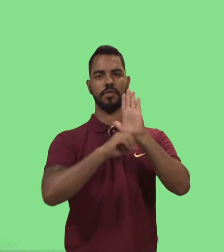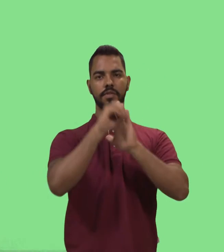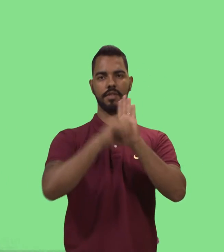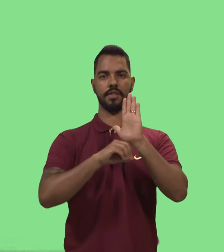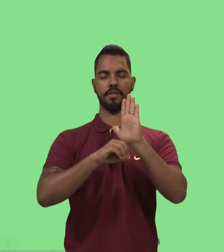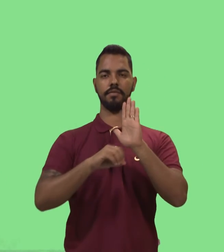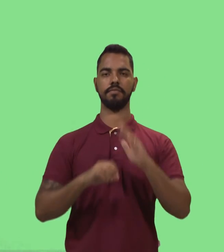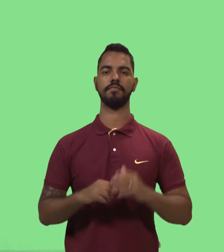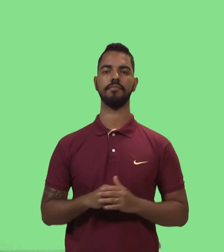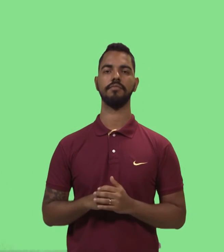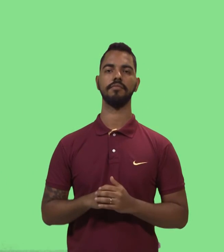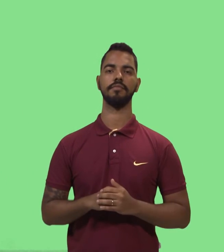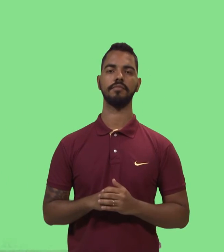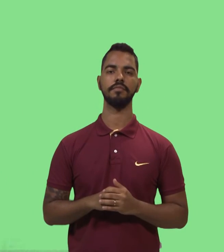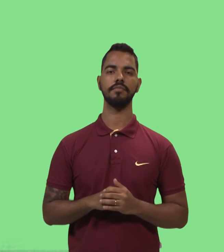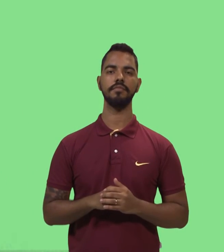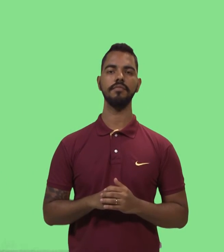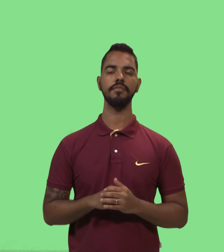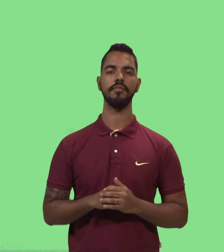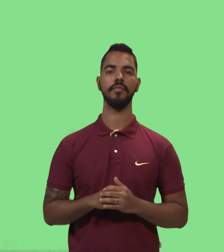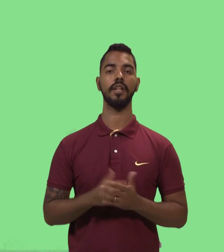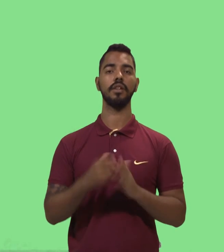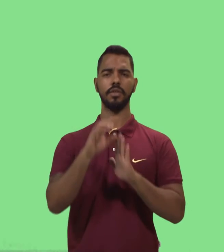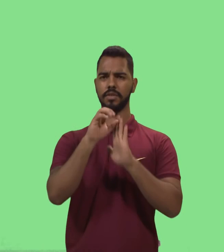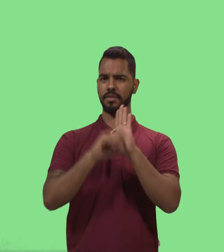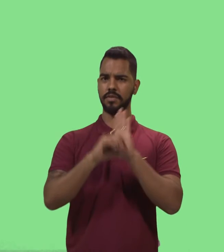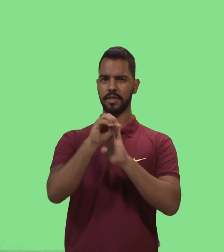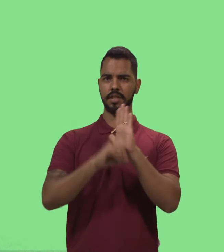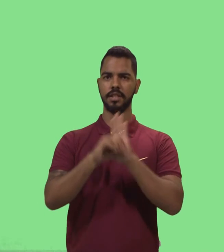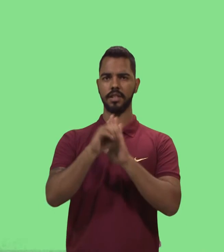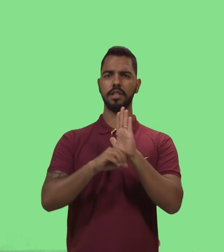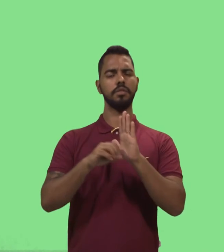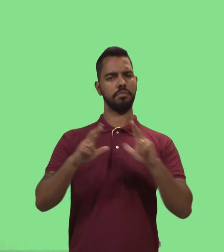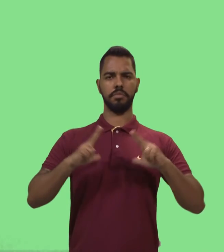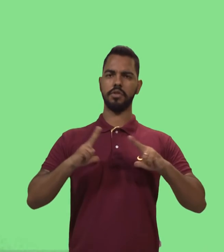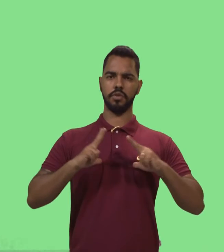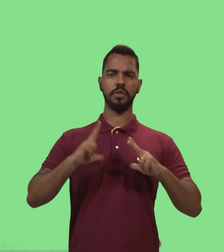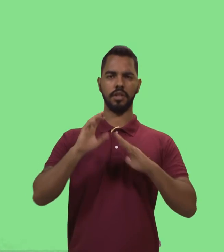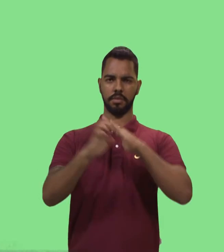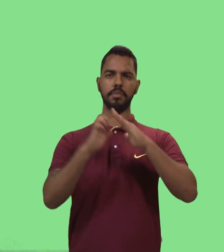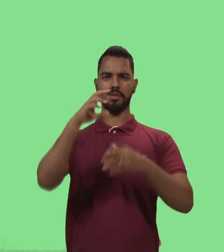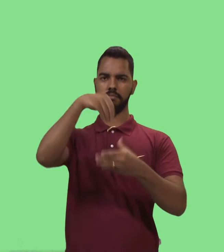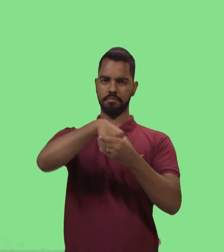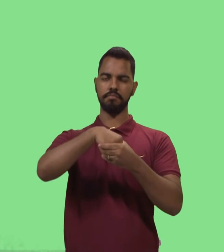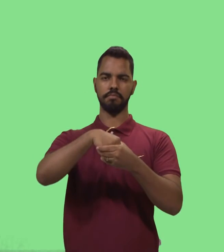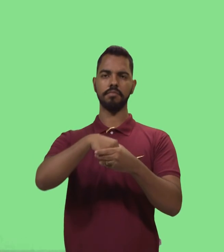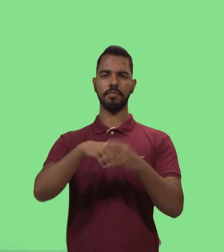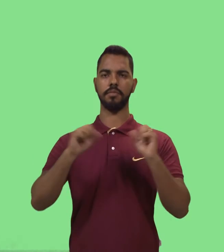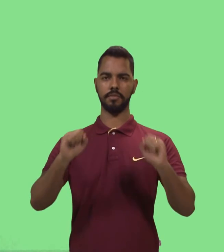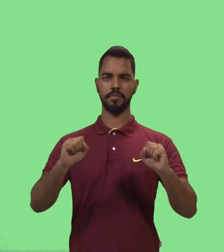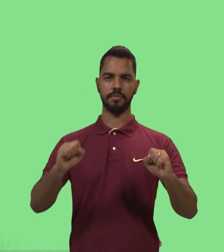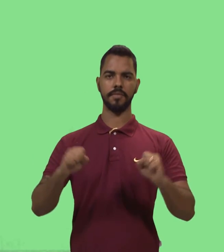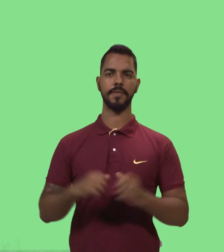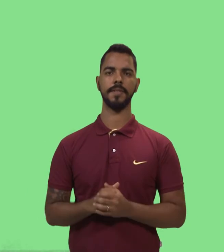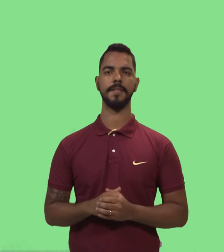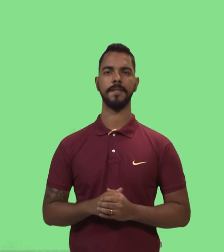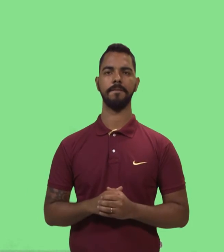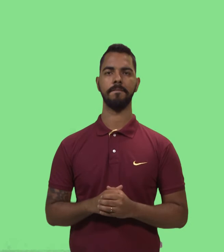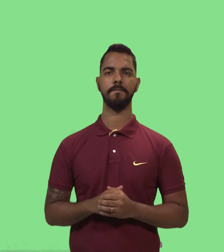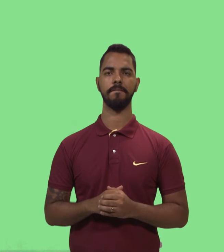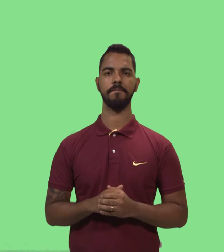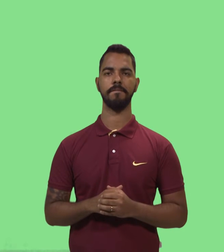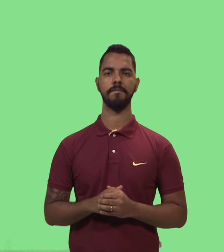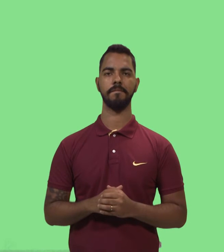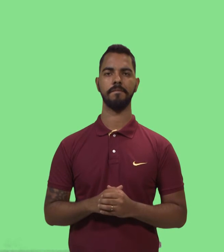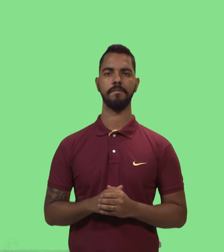administração pública entre si, e no caso do ofício, também com particulares. Partes que compõem o ofício, vimos